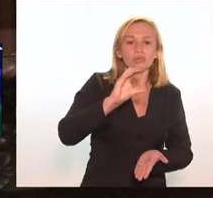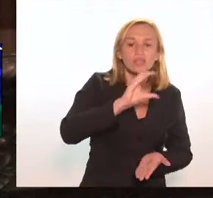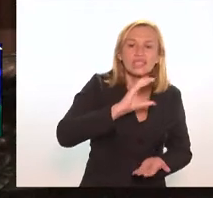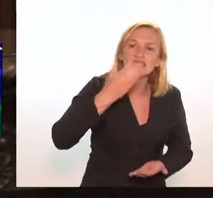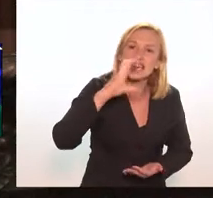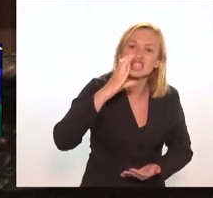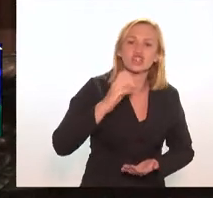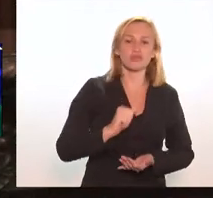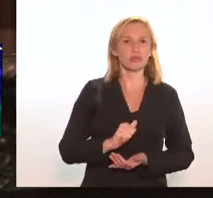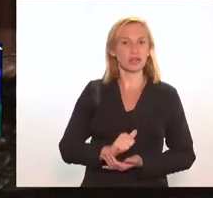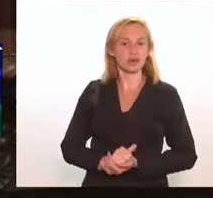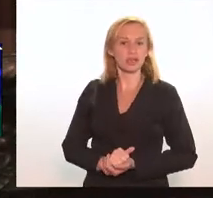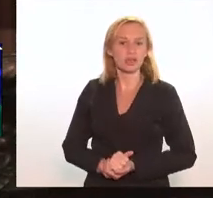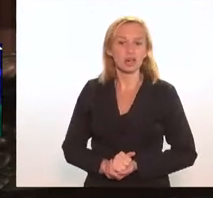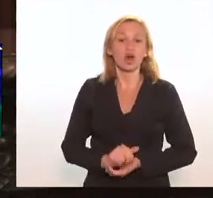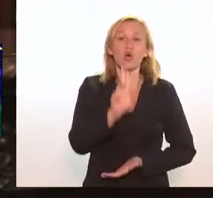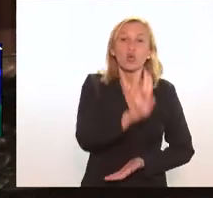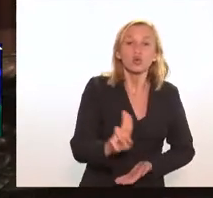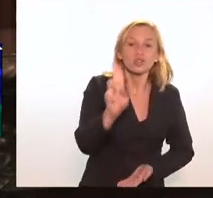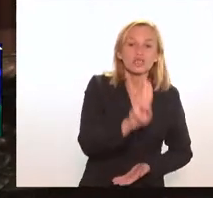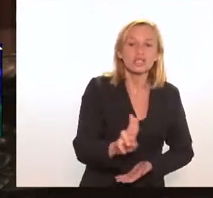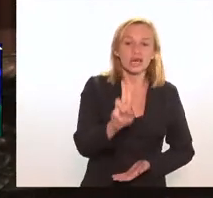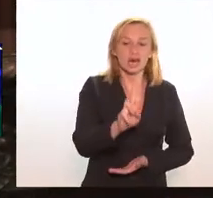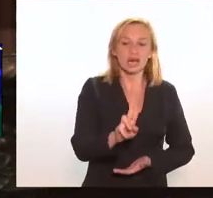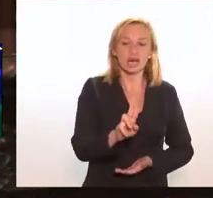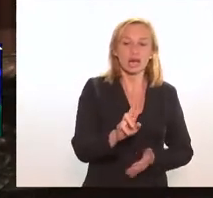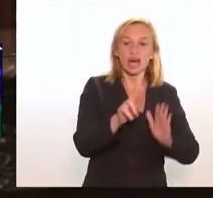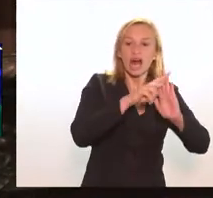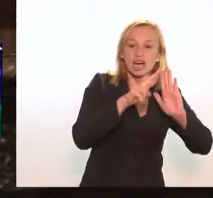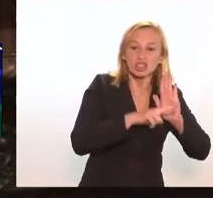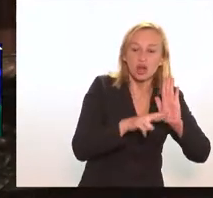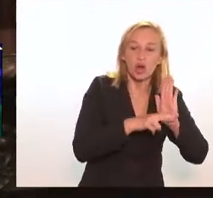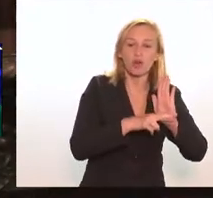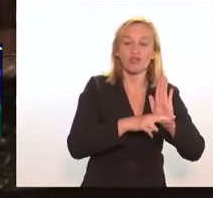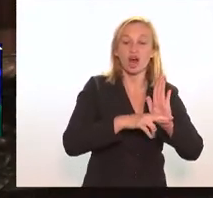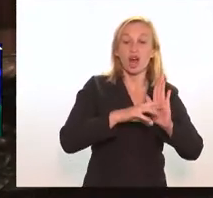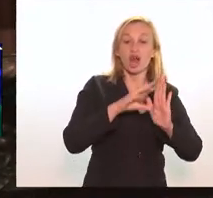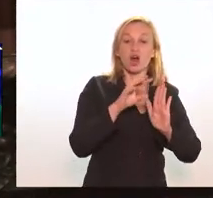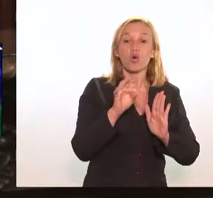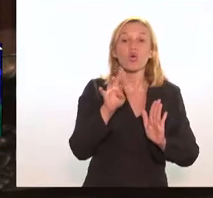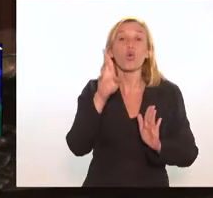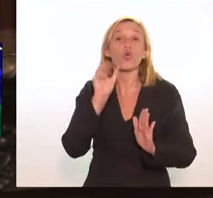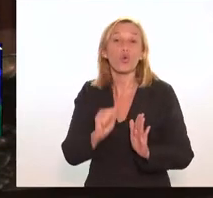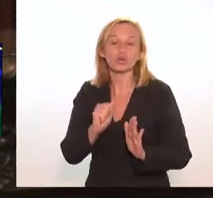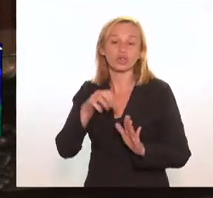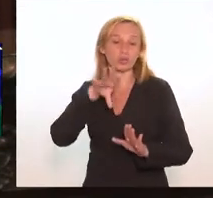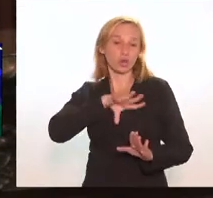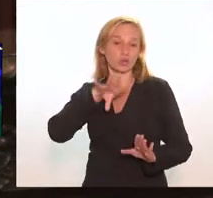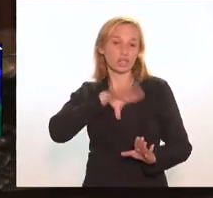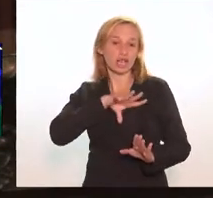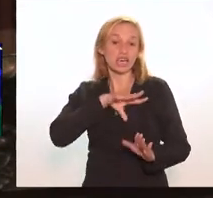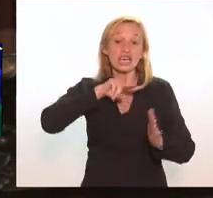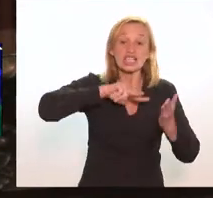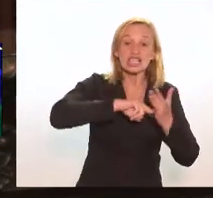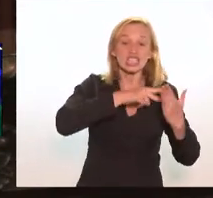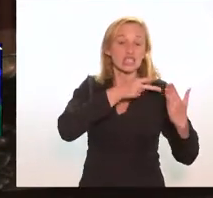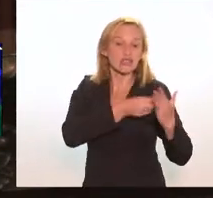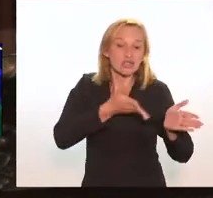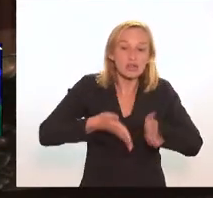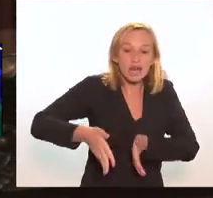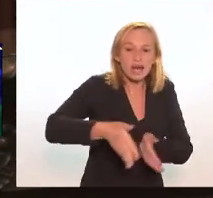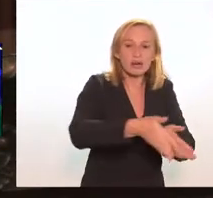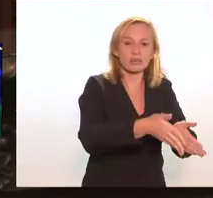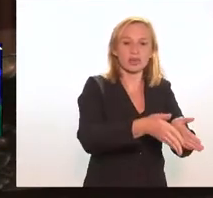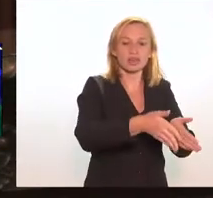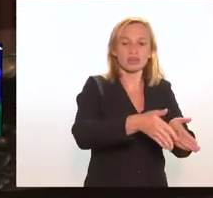que usar a norma padrão, a norma culta, significa automaticamente